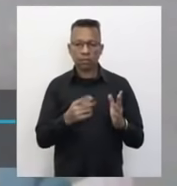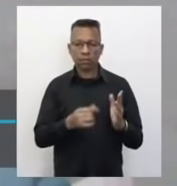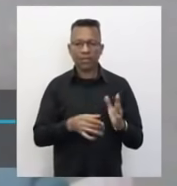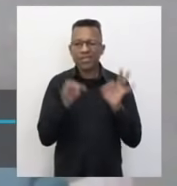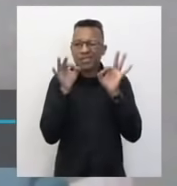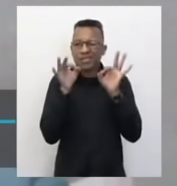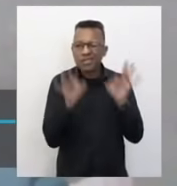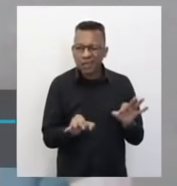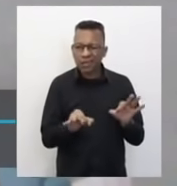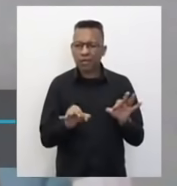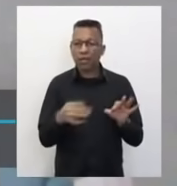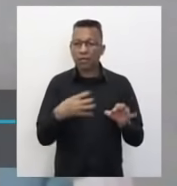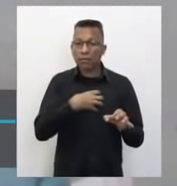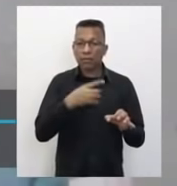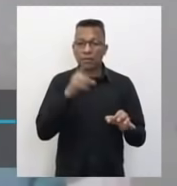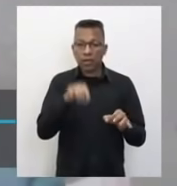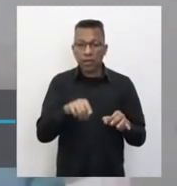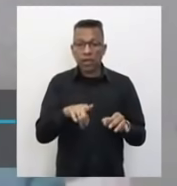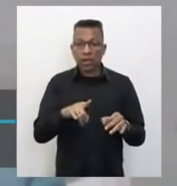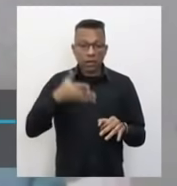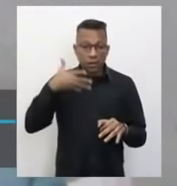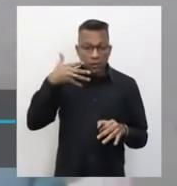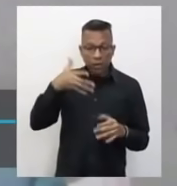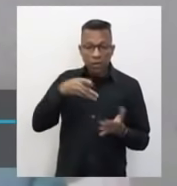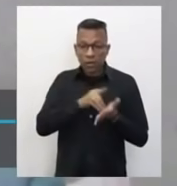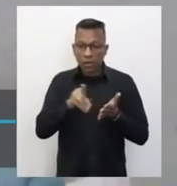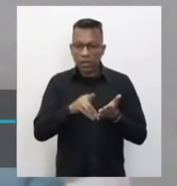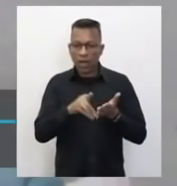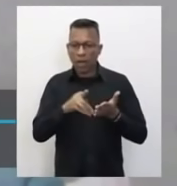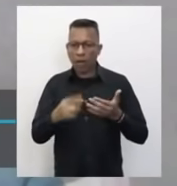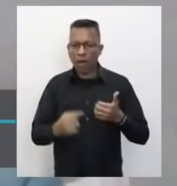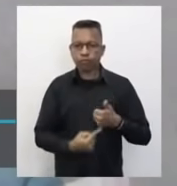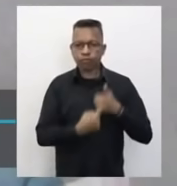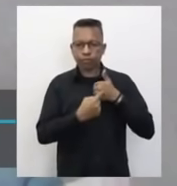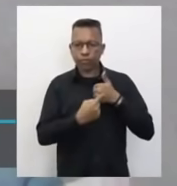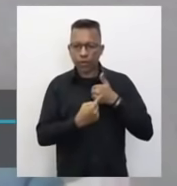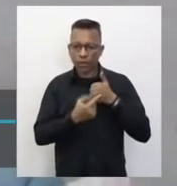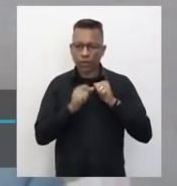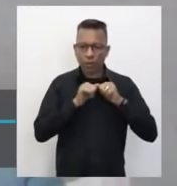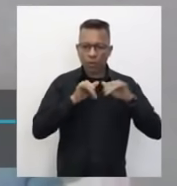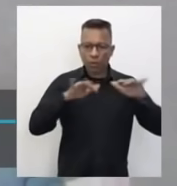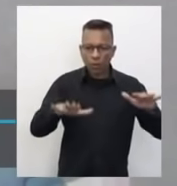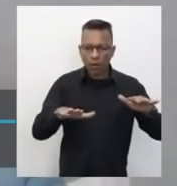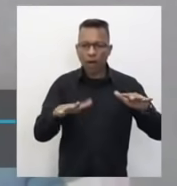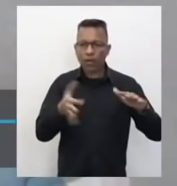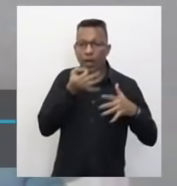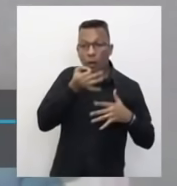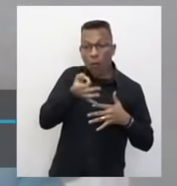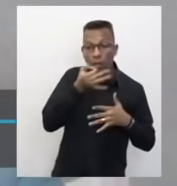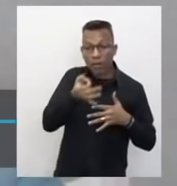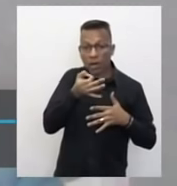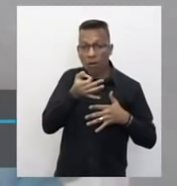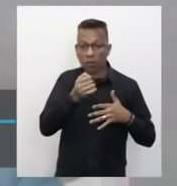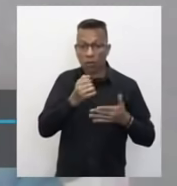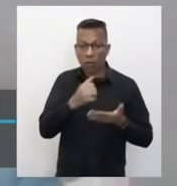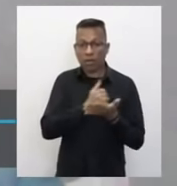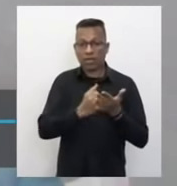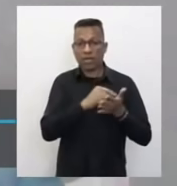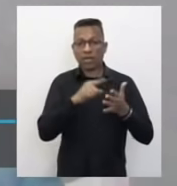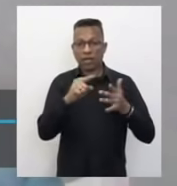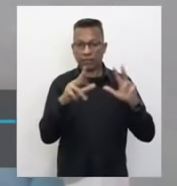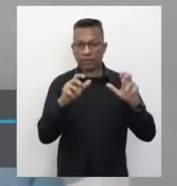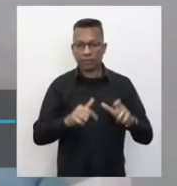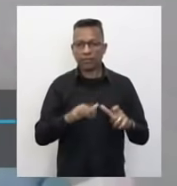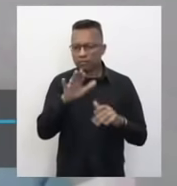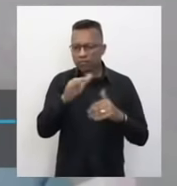a um discurso de ódio. E não compartilhar, curtir ou comentar em cima daquilo. Mesmo que você entenda que aquilo não é algo